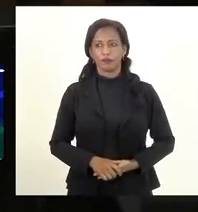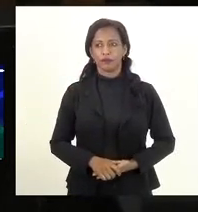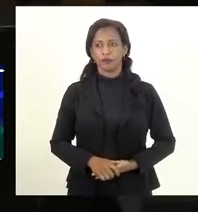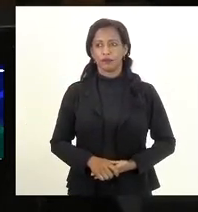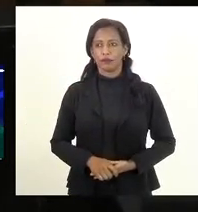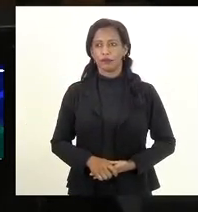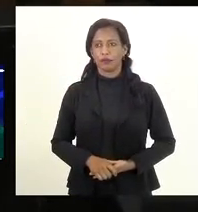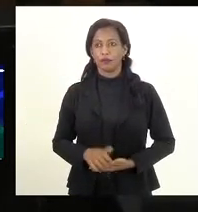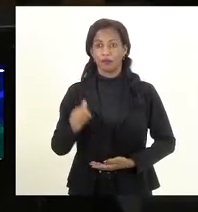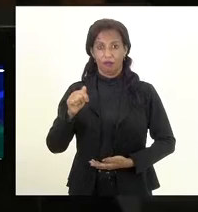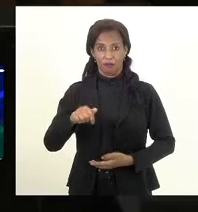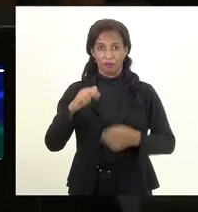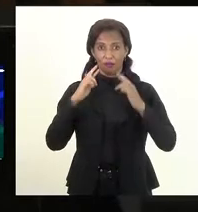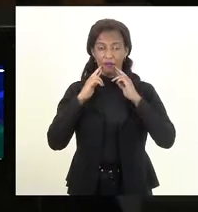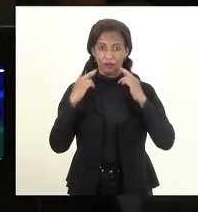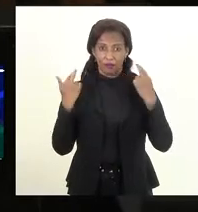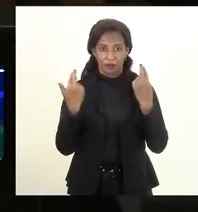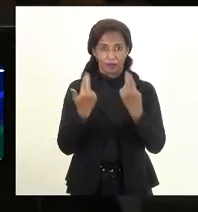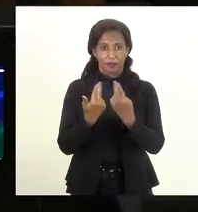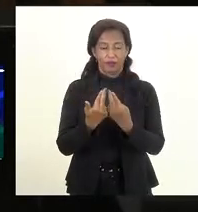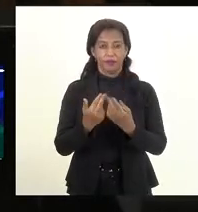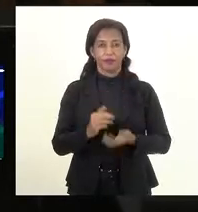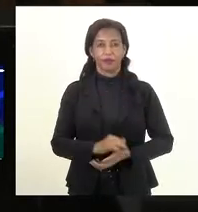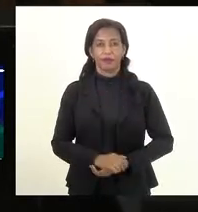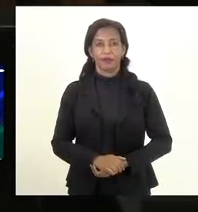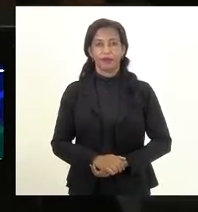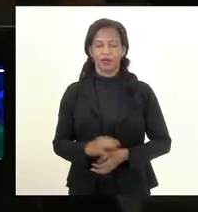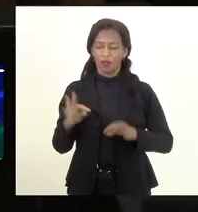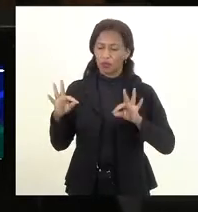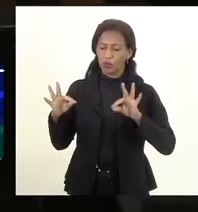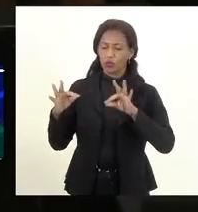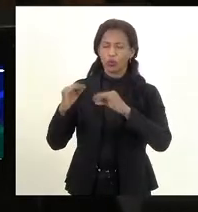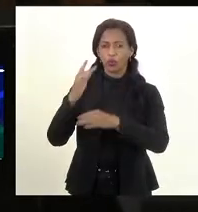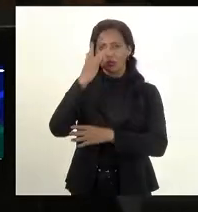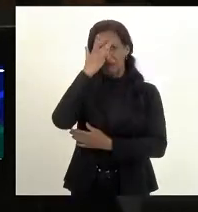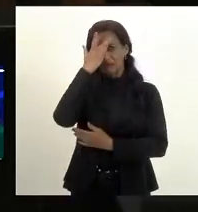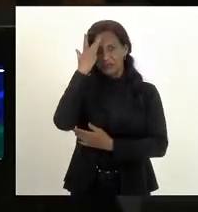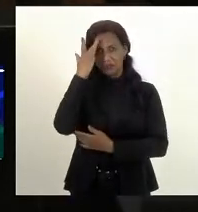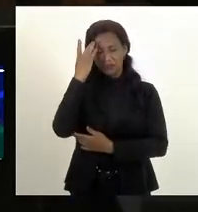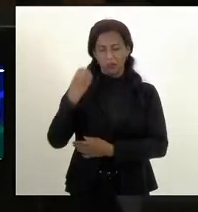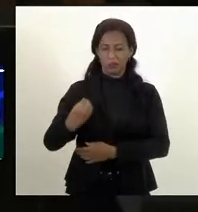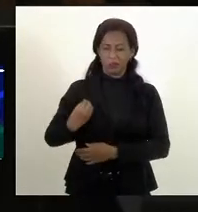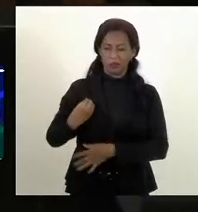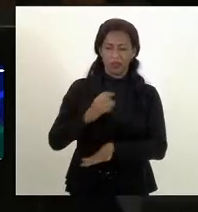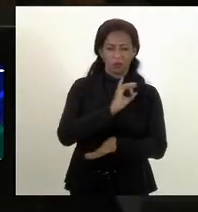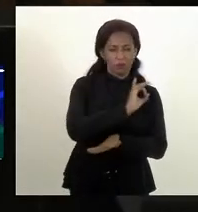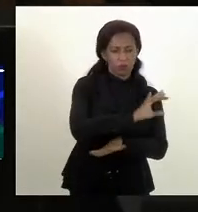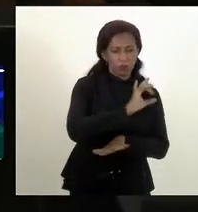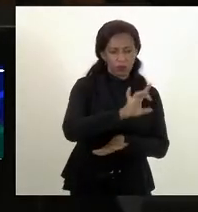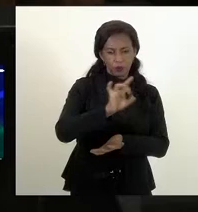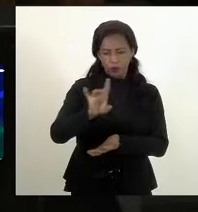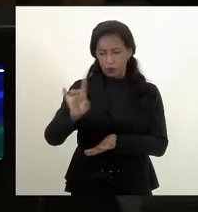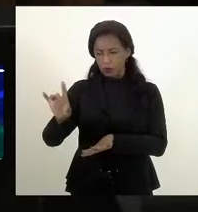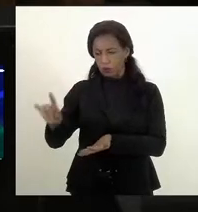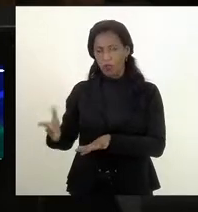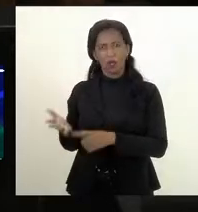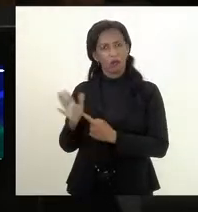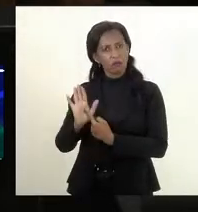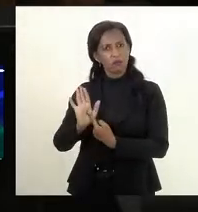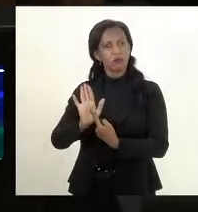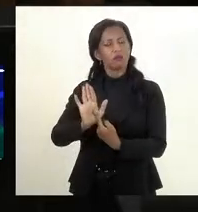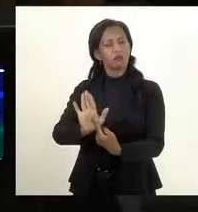o e nesta reunião a todos os presentes sem exceção E